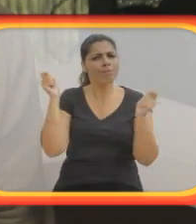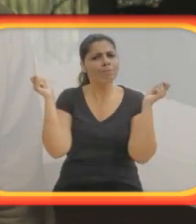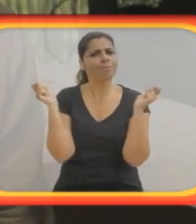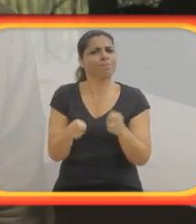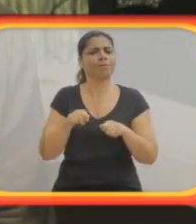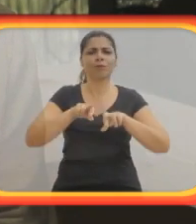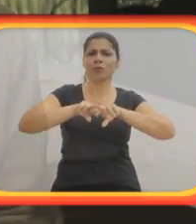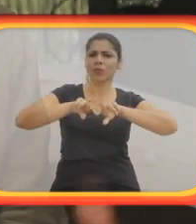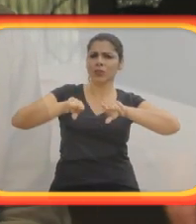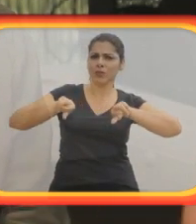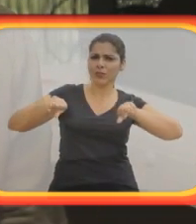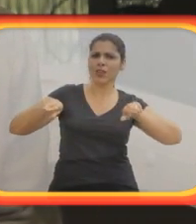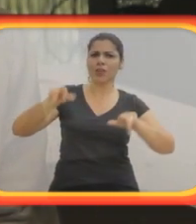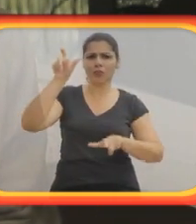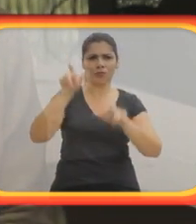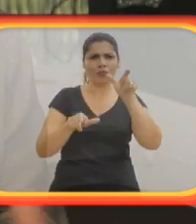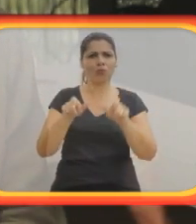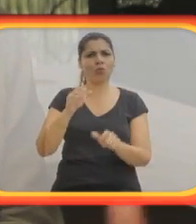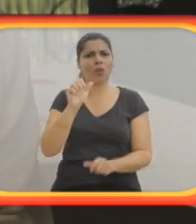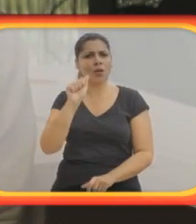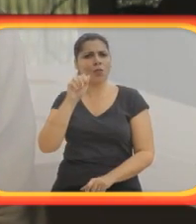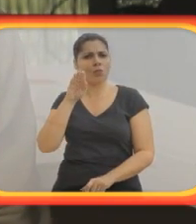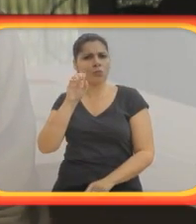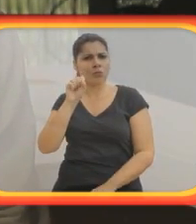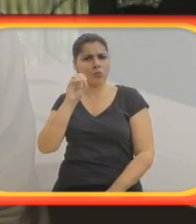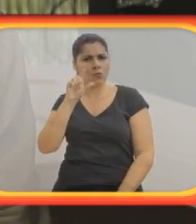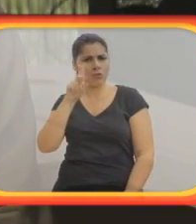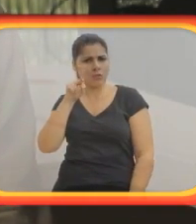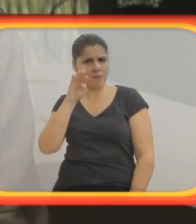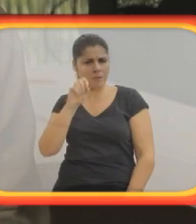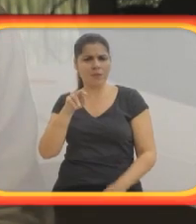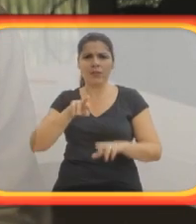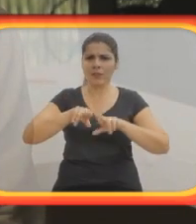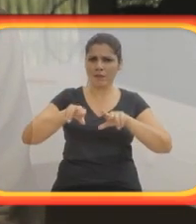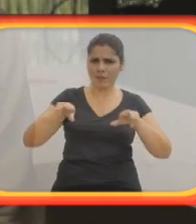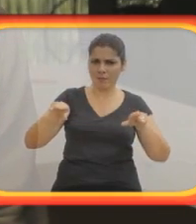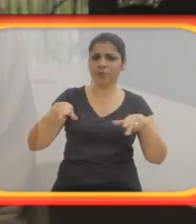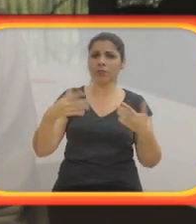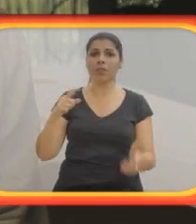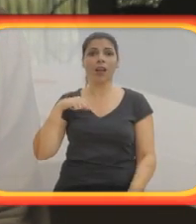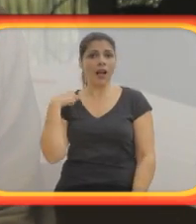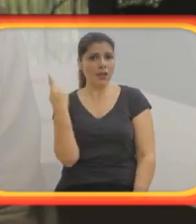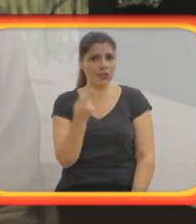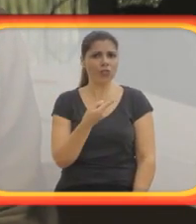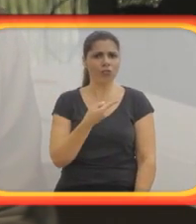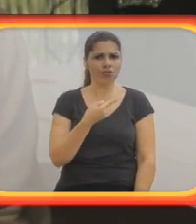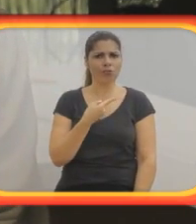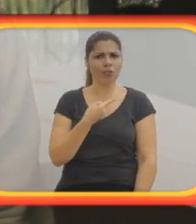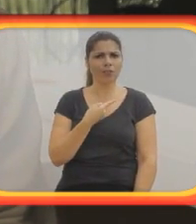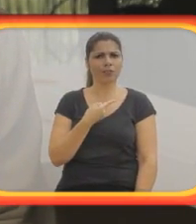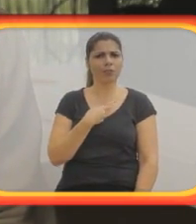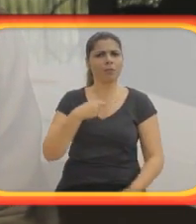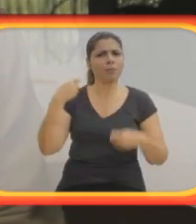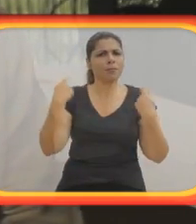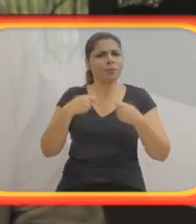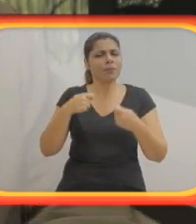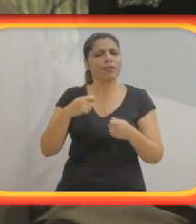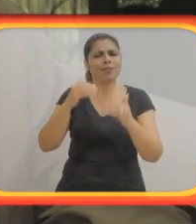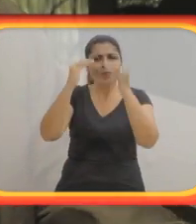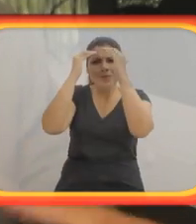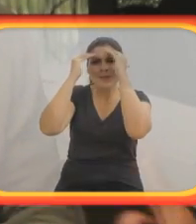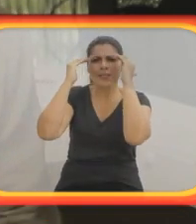desenvolver pessoas de todos os tipos. Nós não somos feitos a partir de